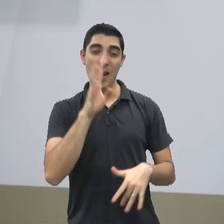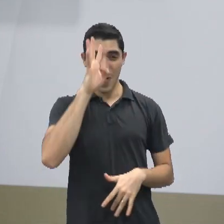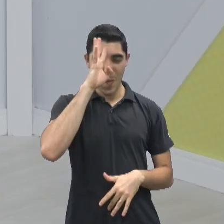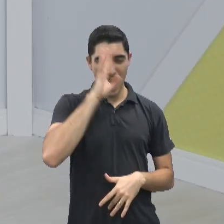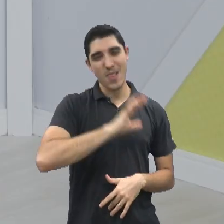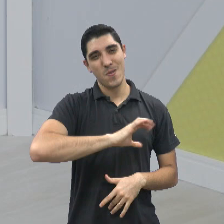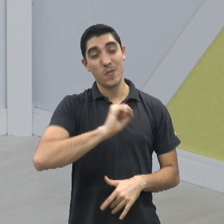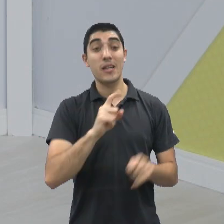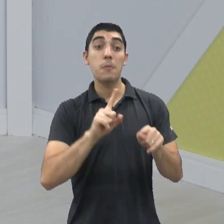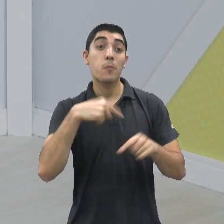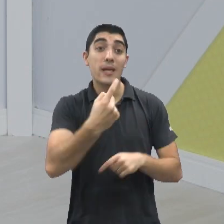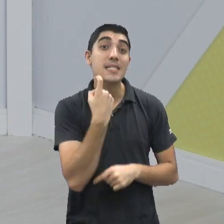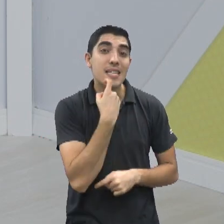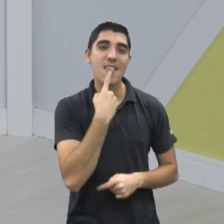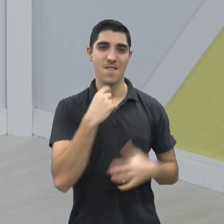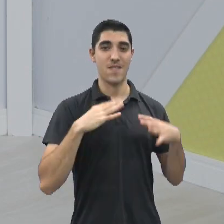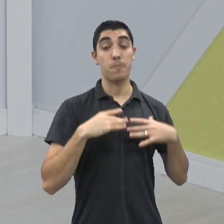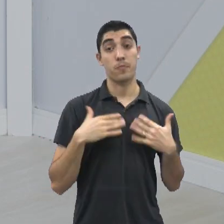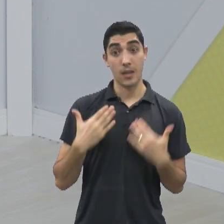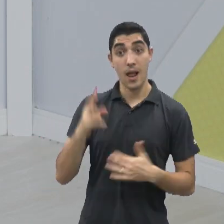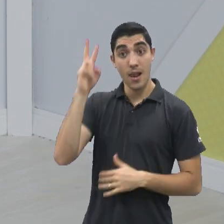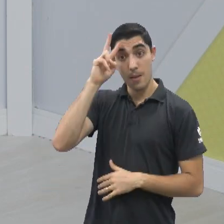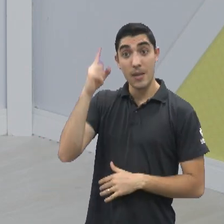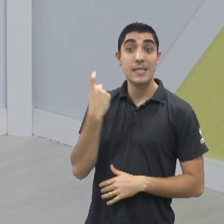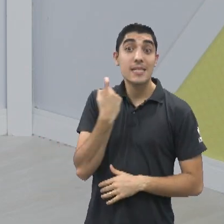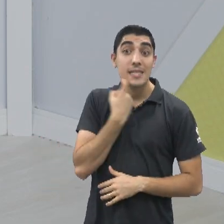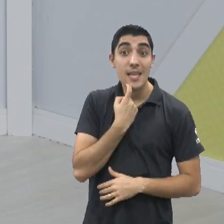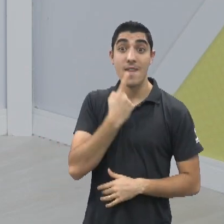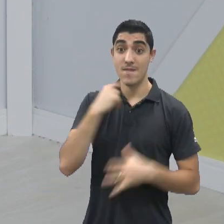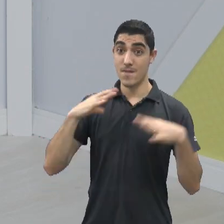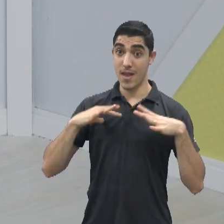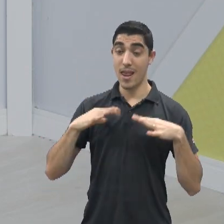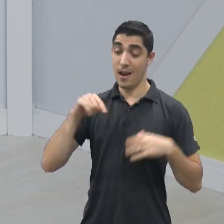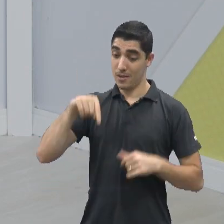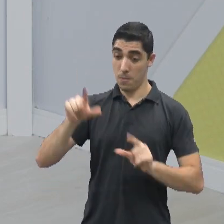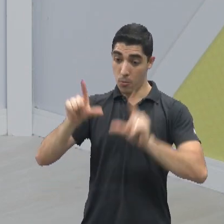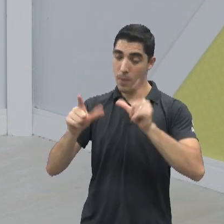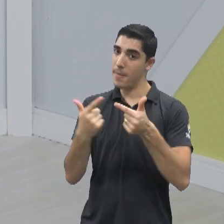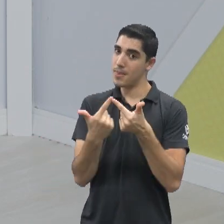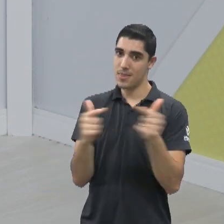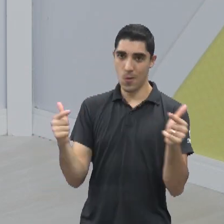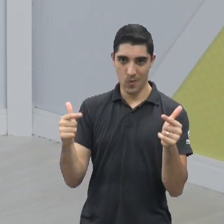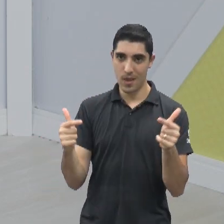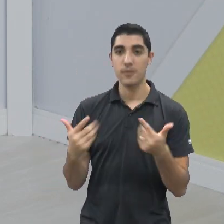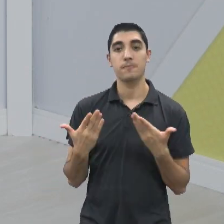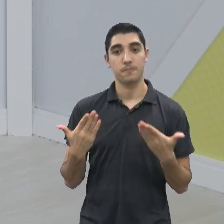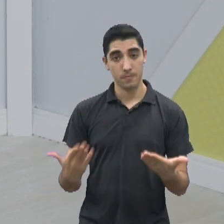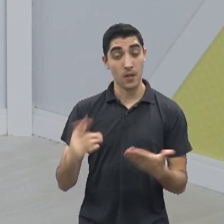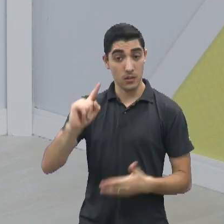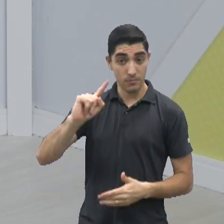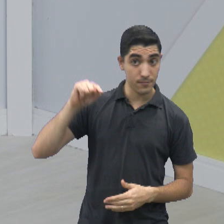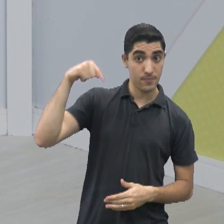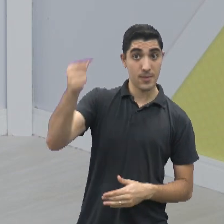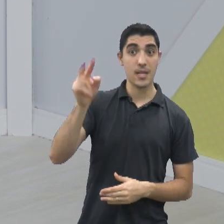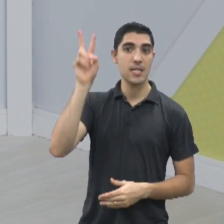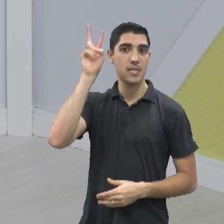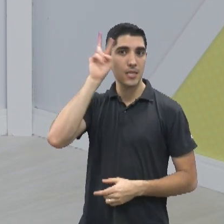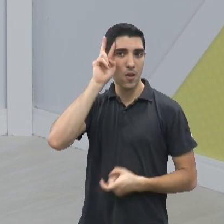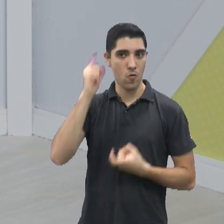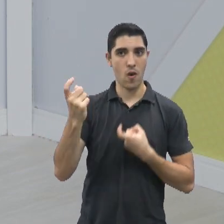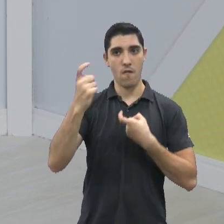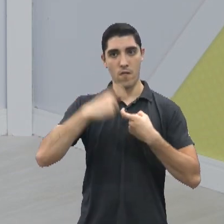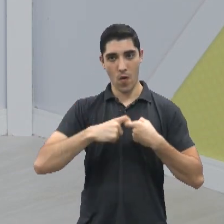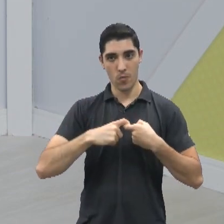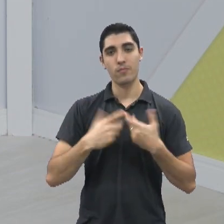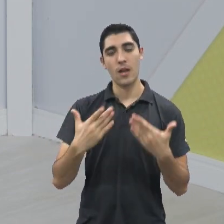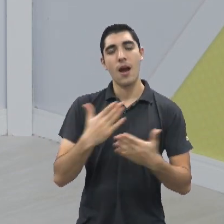aí. Pois é, lembrando que feriado, então sexta-feira a gente não tem o Hora do Esporte, a gente volta só na segunda-feira. Quero dar um